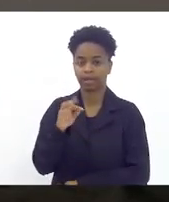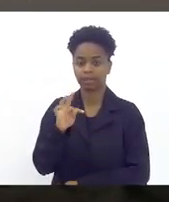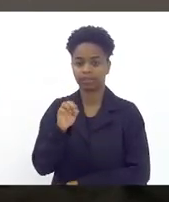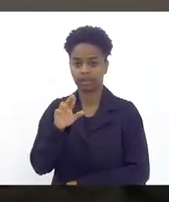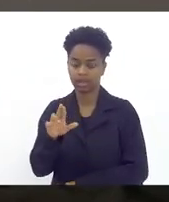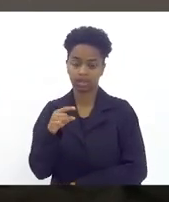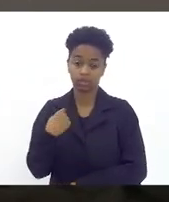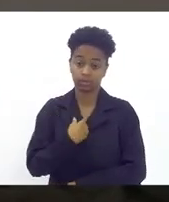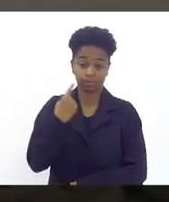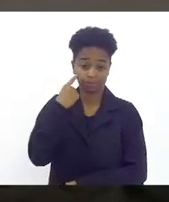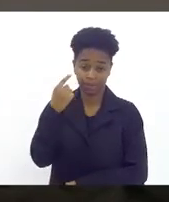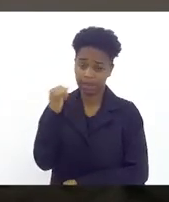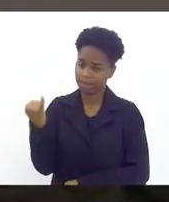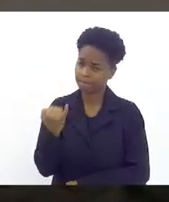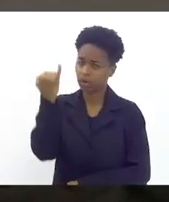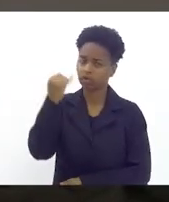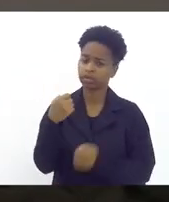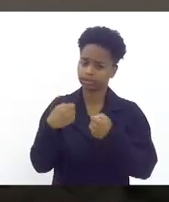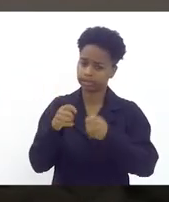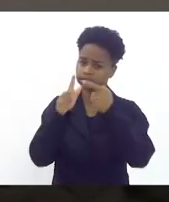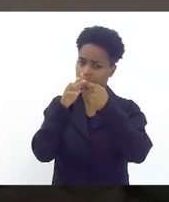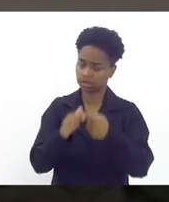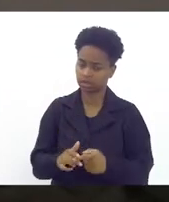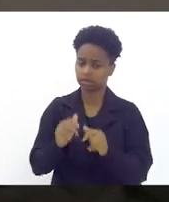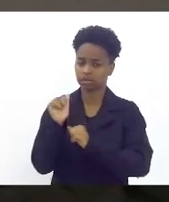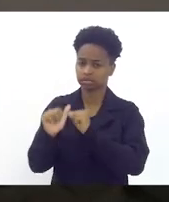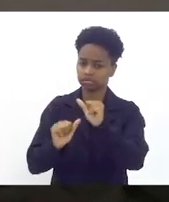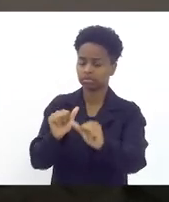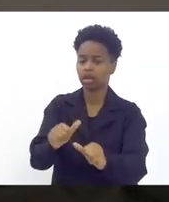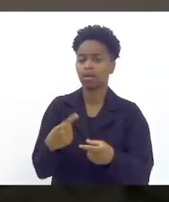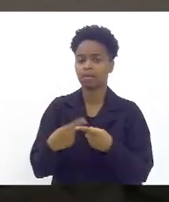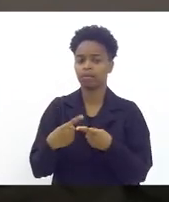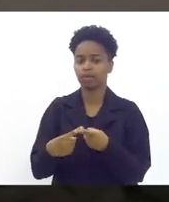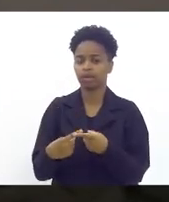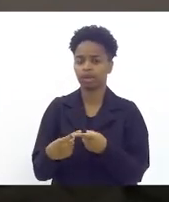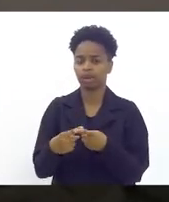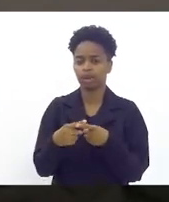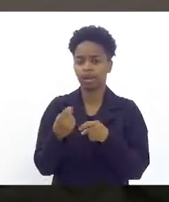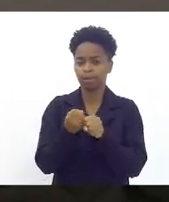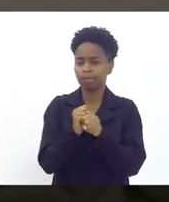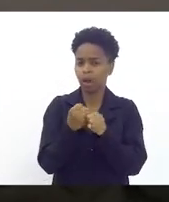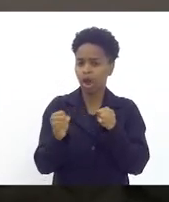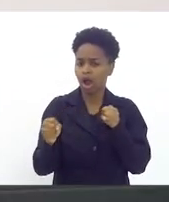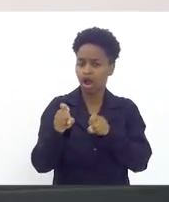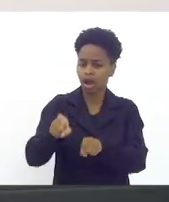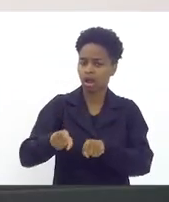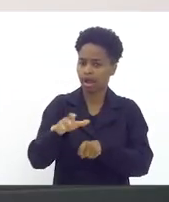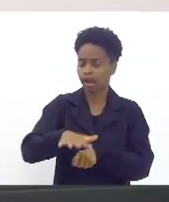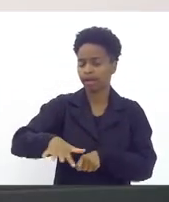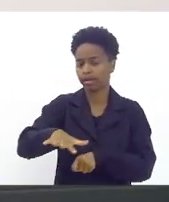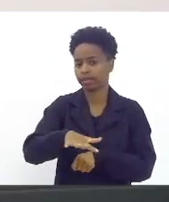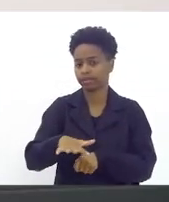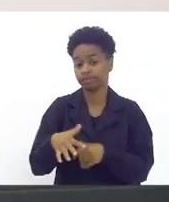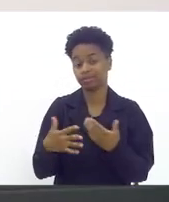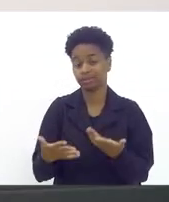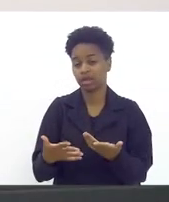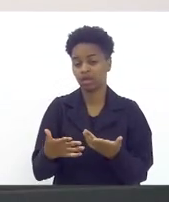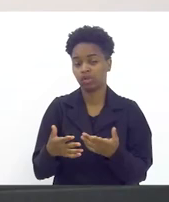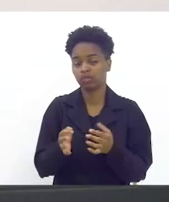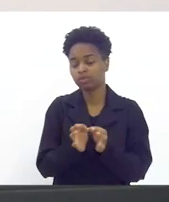importantíssimo que ela seja revitalizada pela questão da extensão Rural né E no caso de extensão